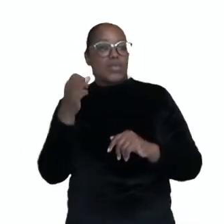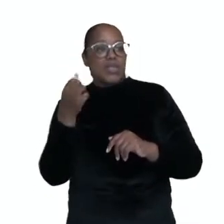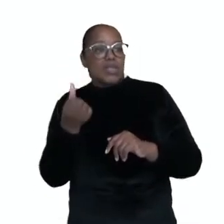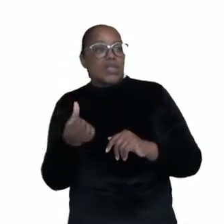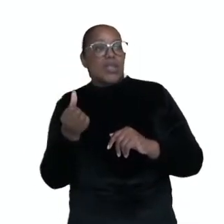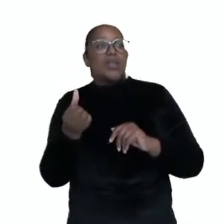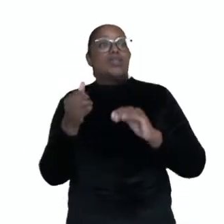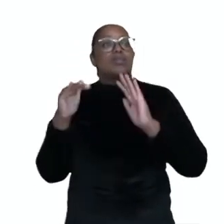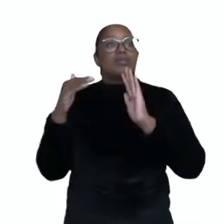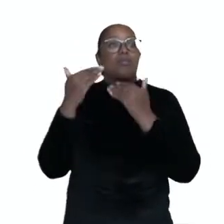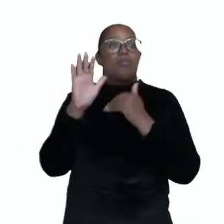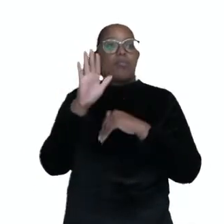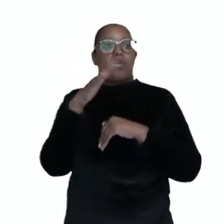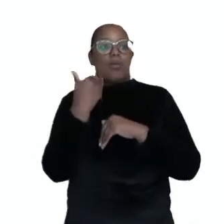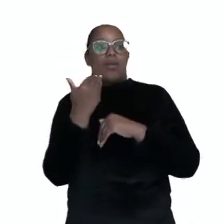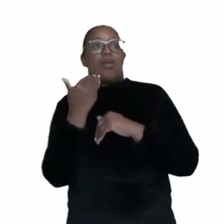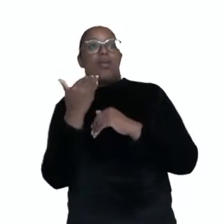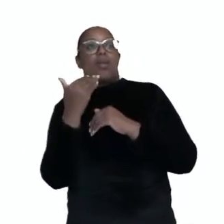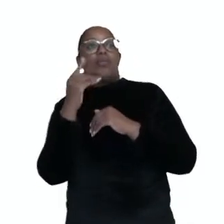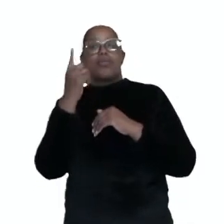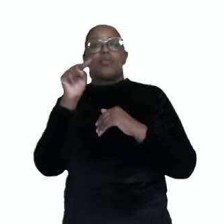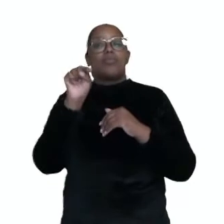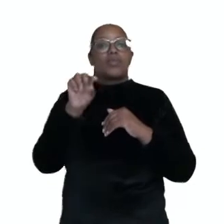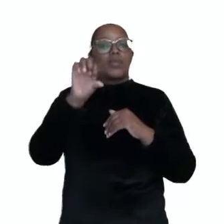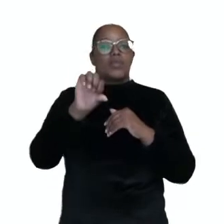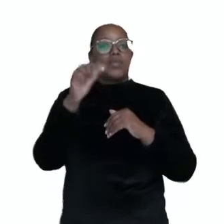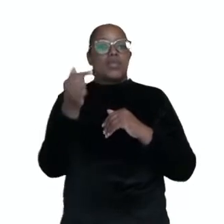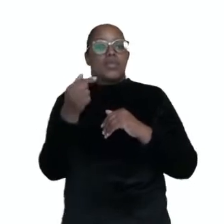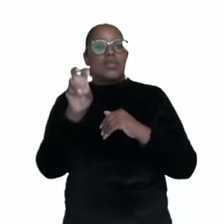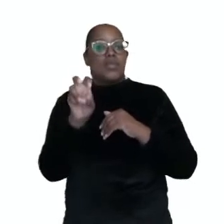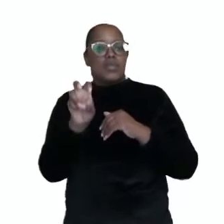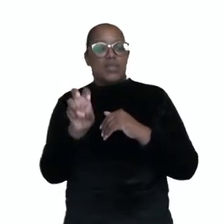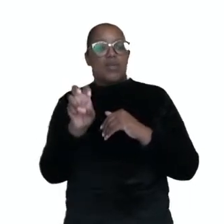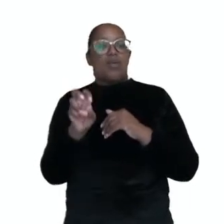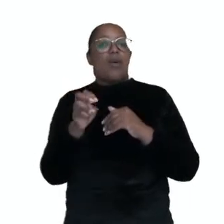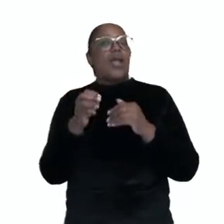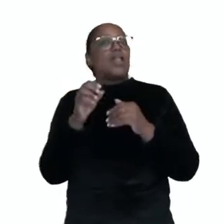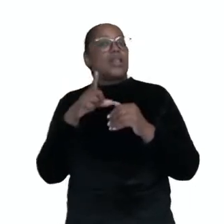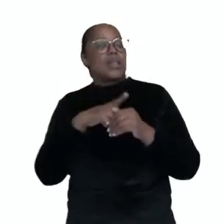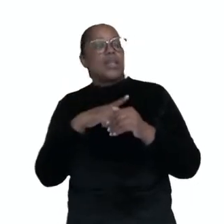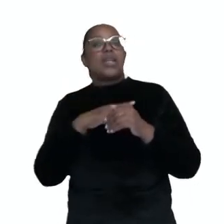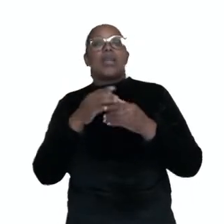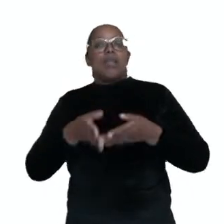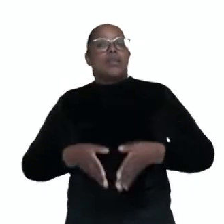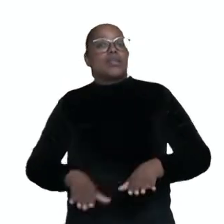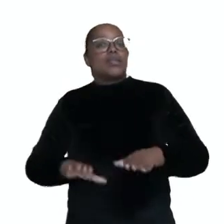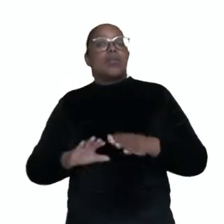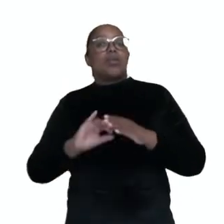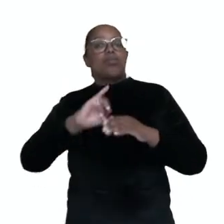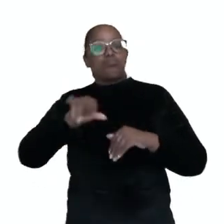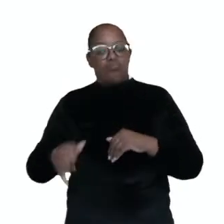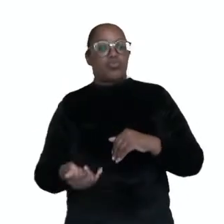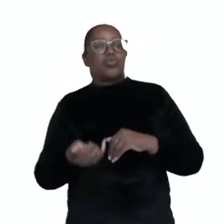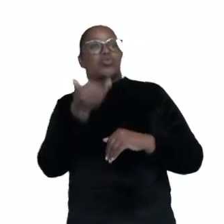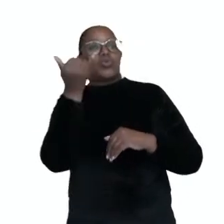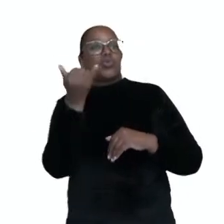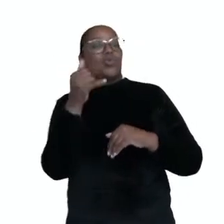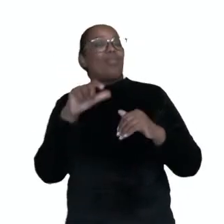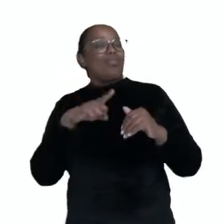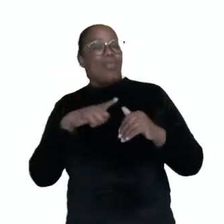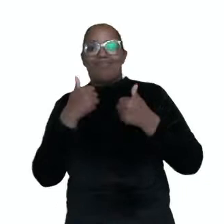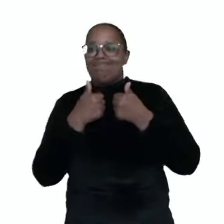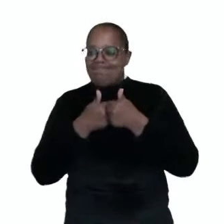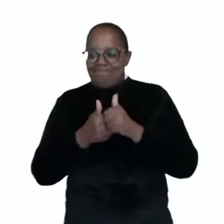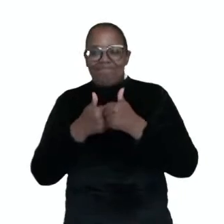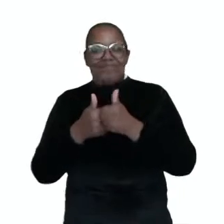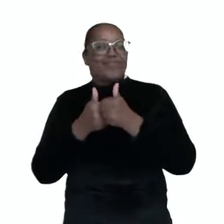política contemporânea, de origem judia, nasceu em Hanover, na Alemanha, e vivenciou os horrores da política de perseguição aos